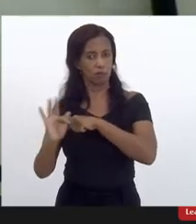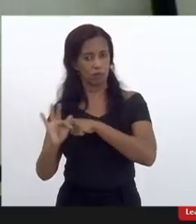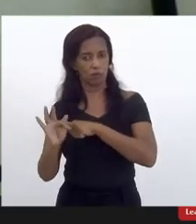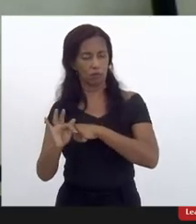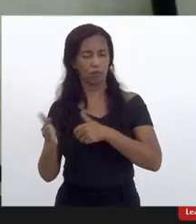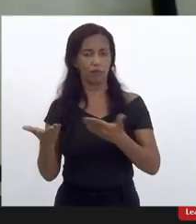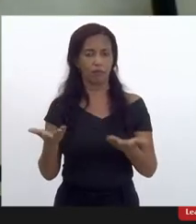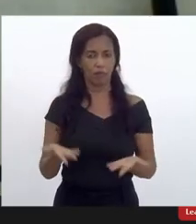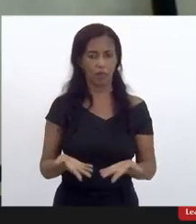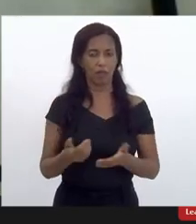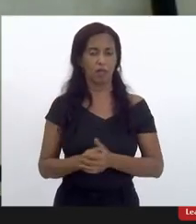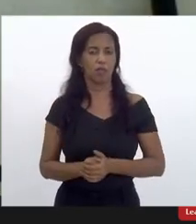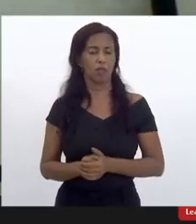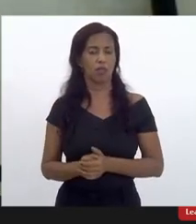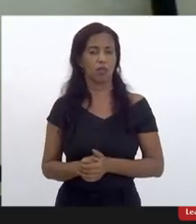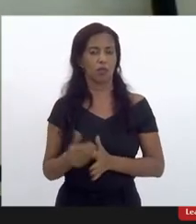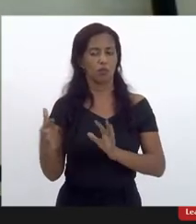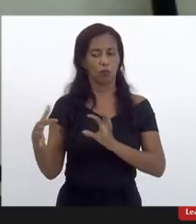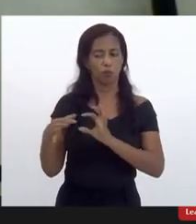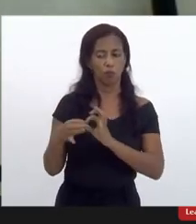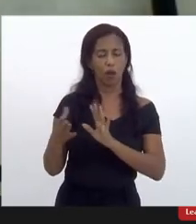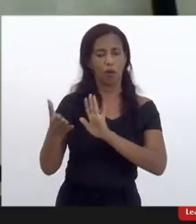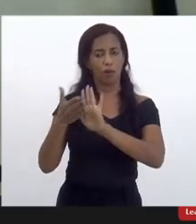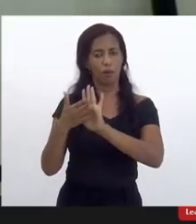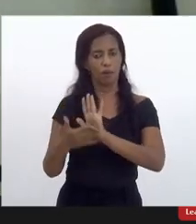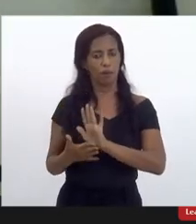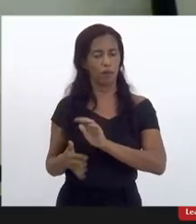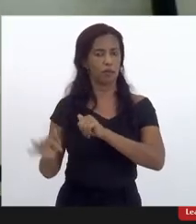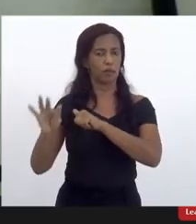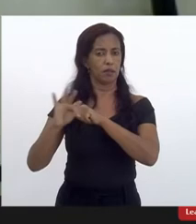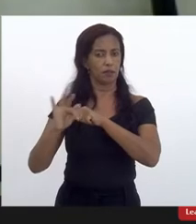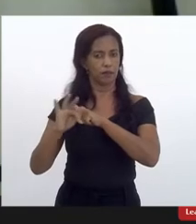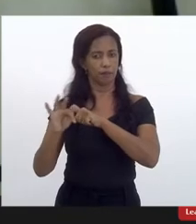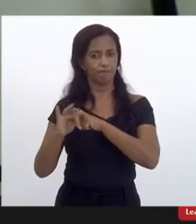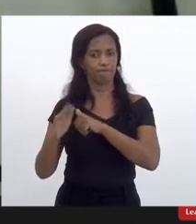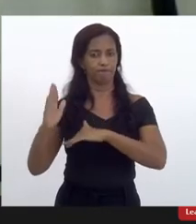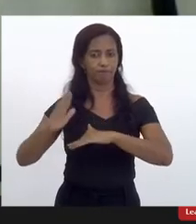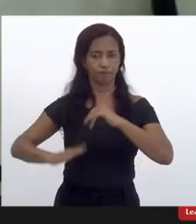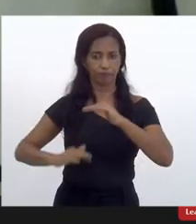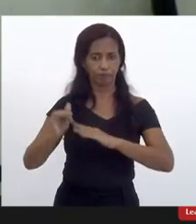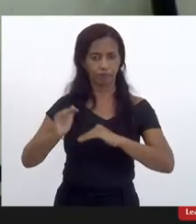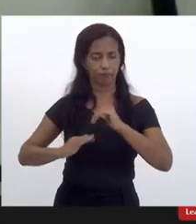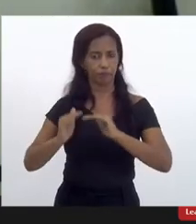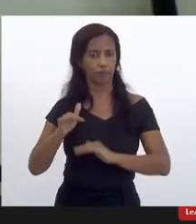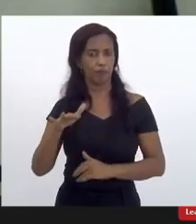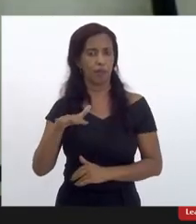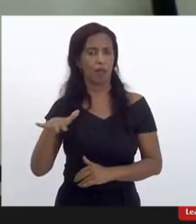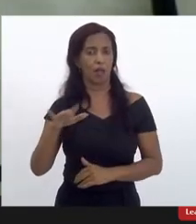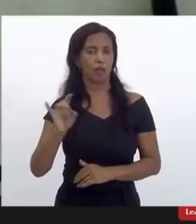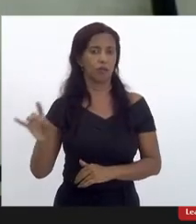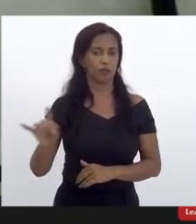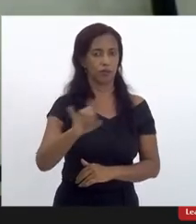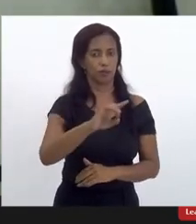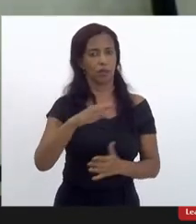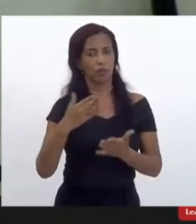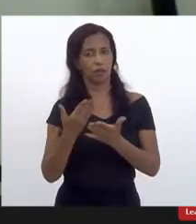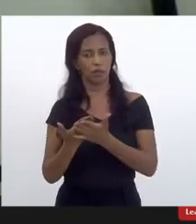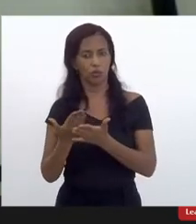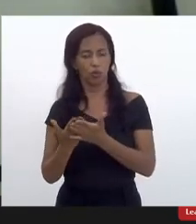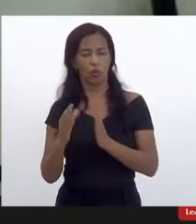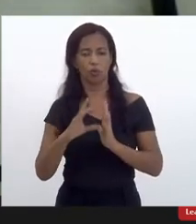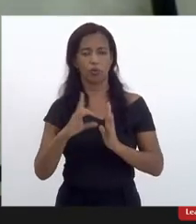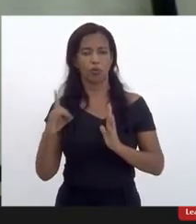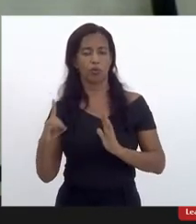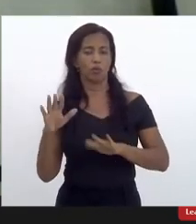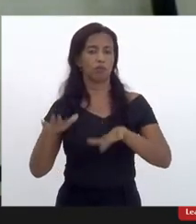Então, isso ficou condicionado a um parecer técnico dos especialistas da área, né, de cada escola, como seu coordenador,